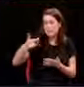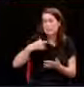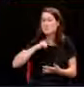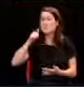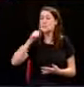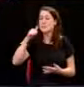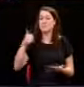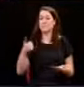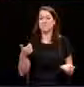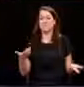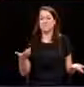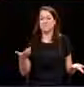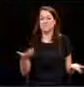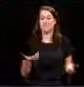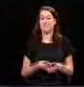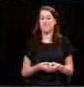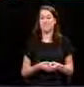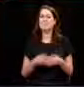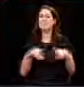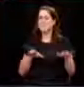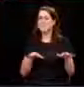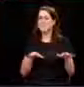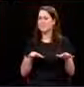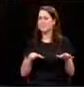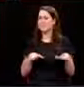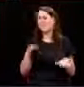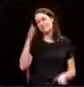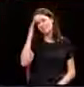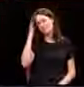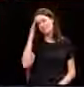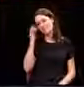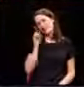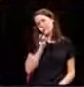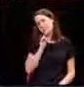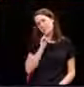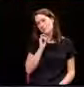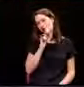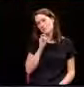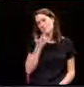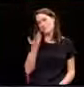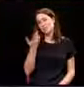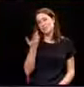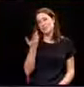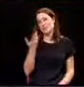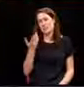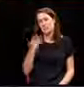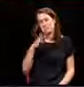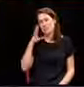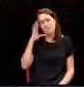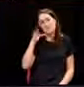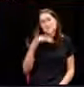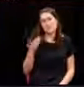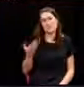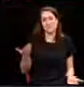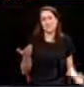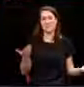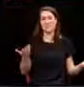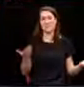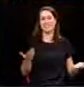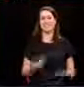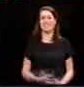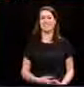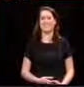Linha, mas acredito também por se calhar não estarem à espera, não estarem à espera, claro. E não por outra razão